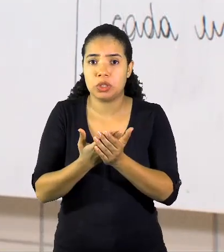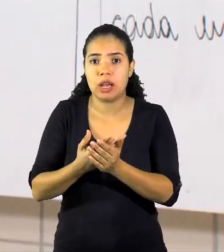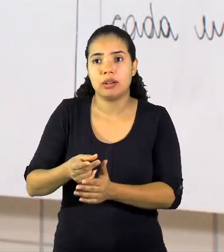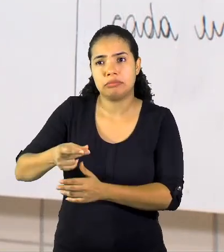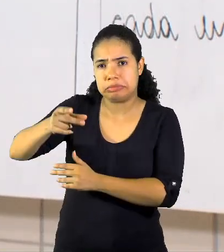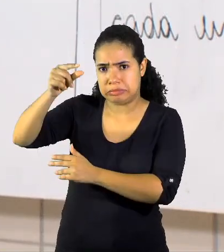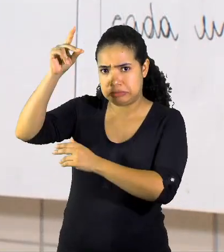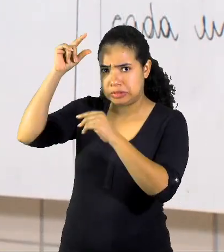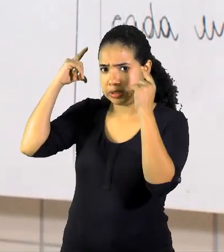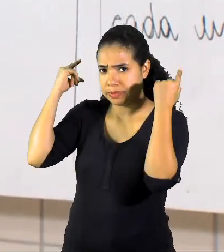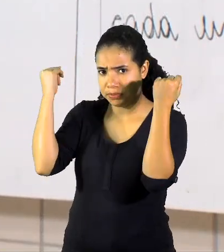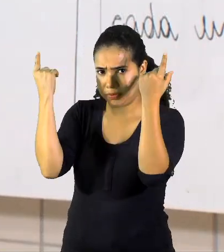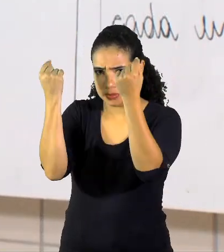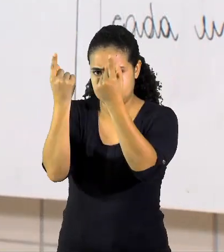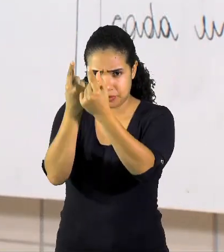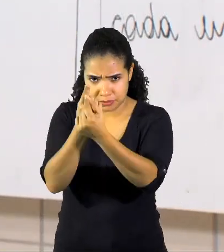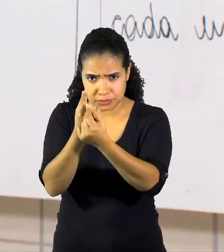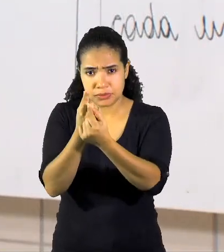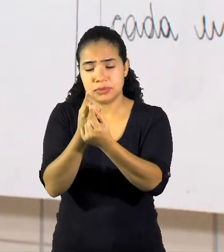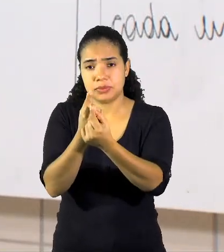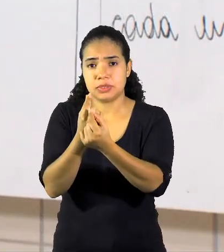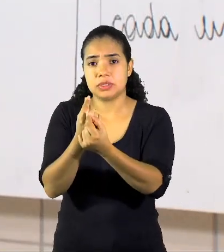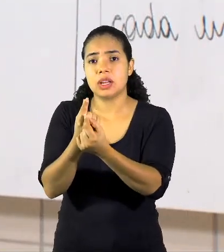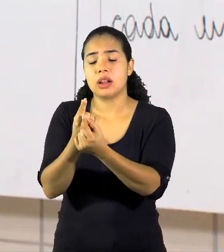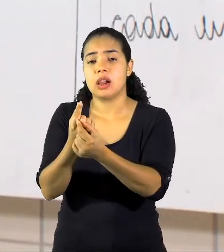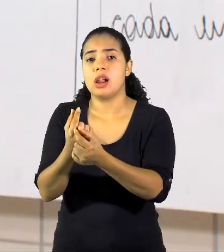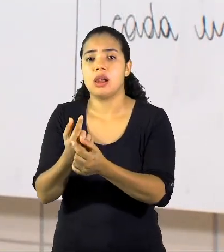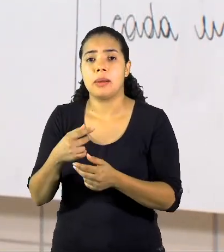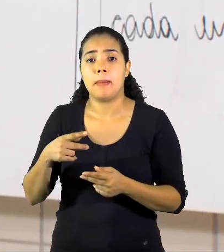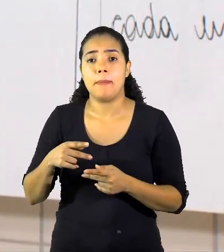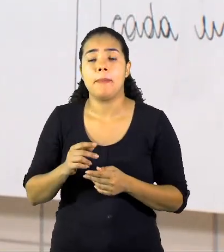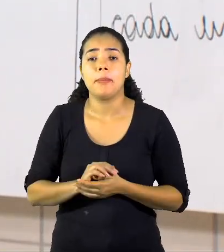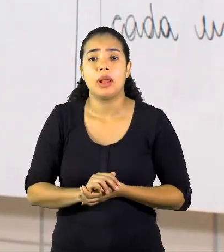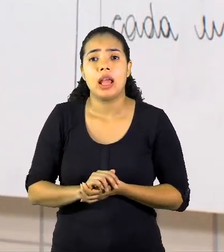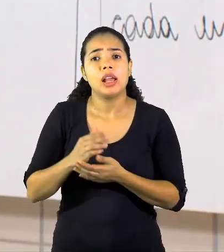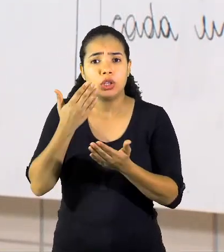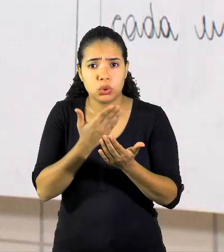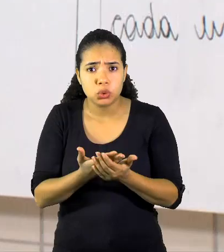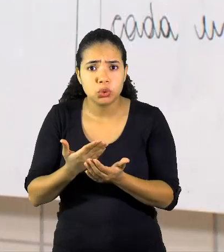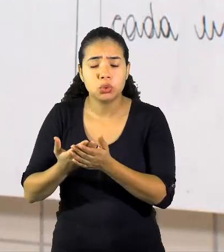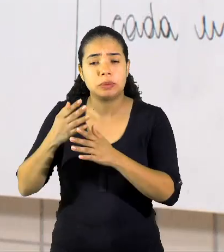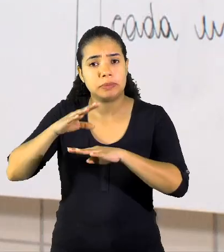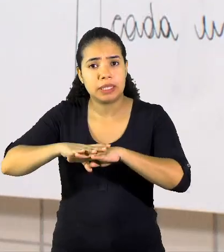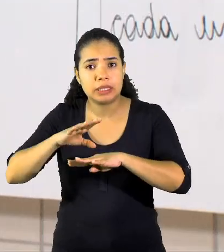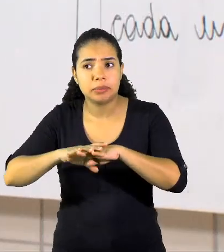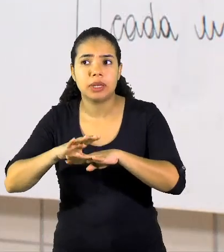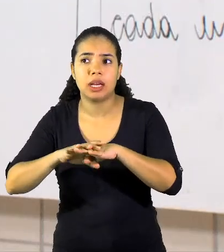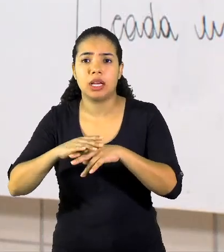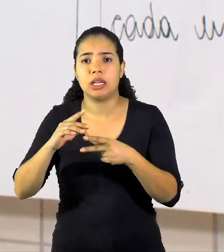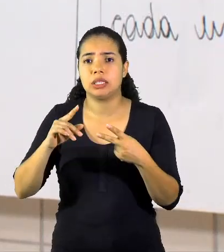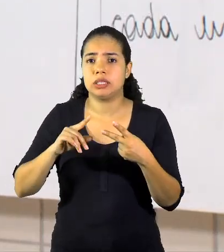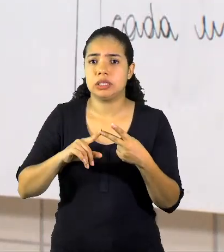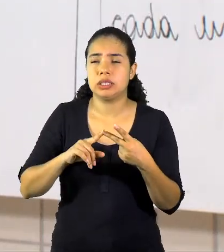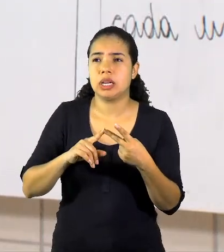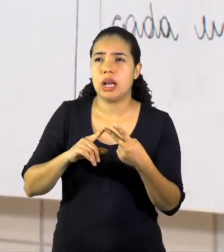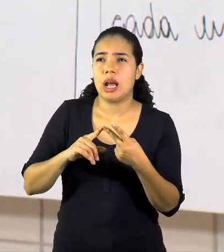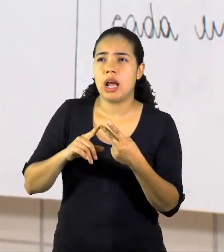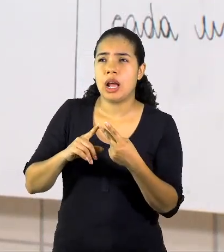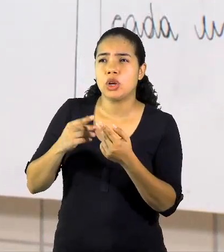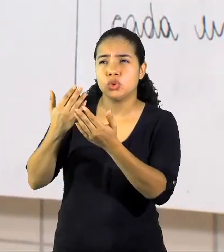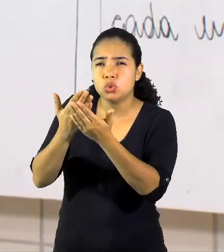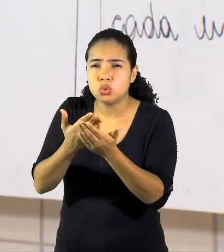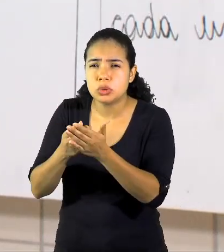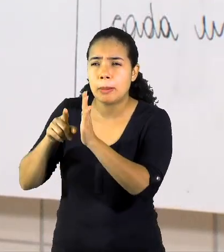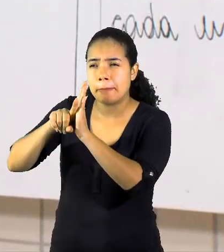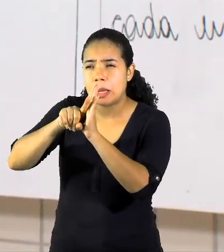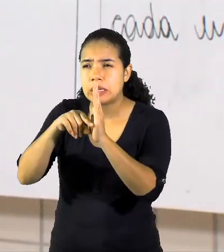Grécia Antiga, nesse período que o Pitágoras vivia, se estudar matemática, se estudar como a natureza se